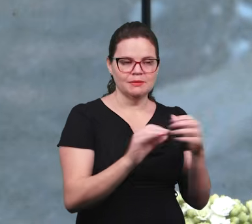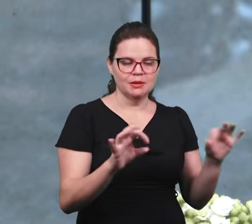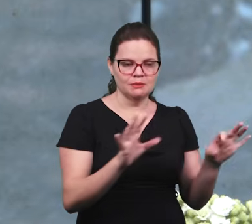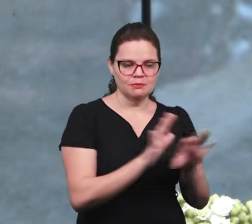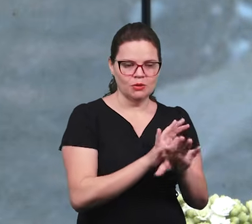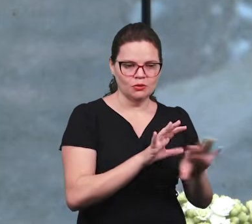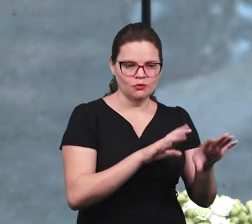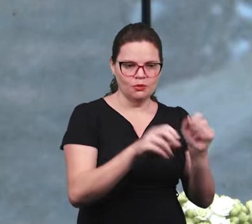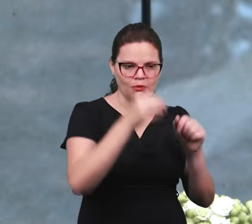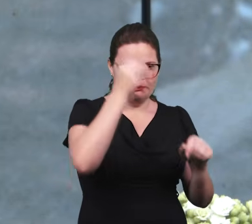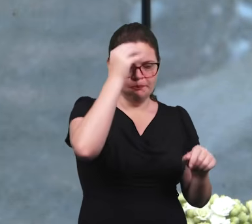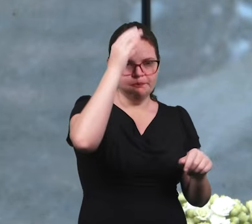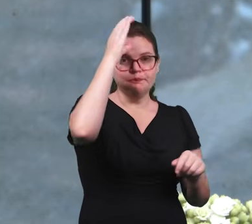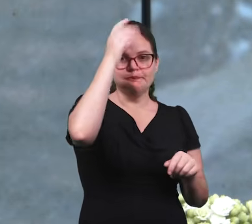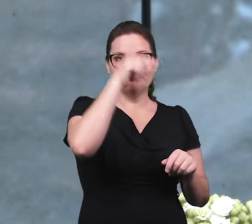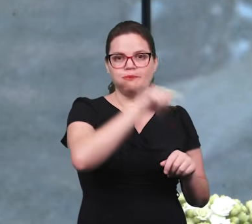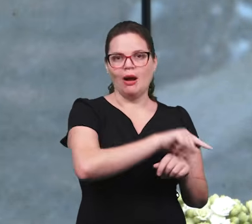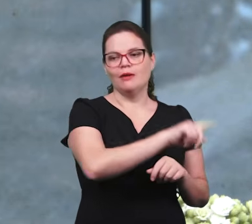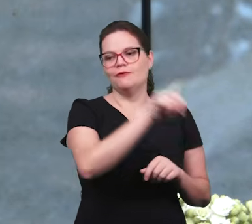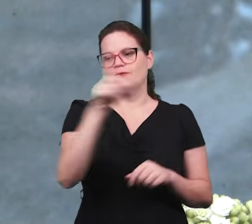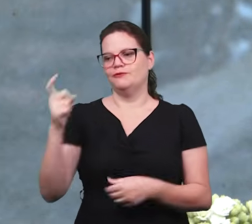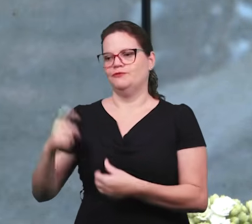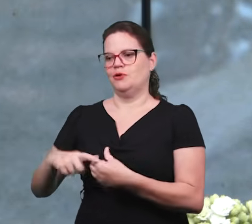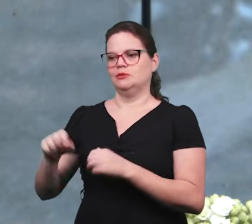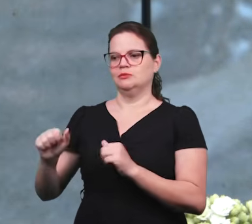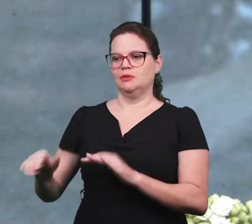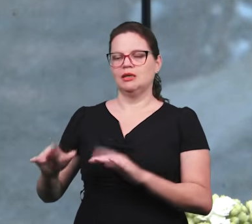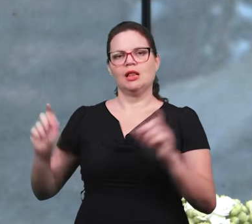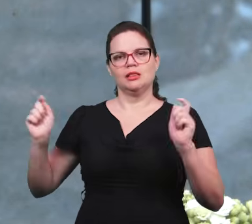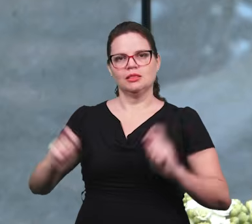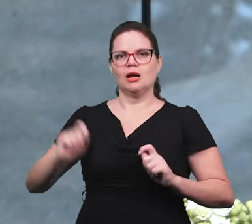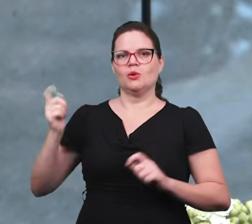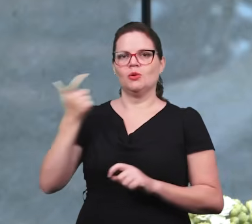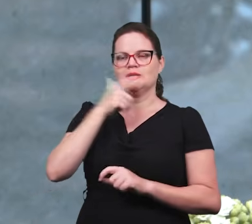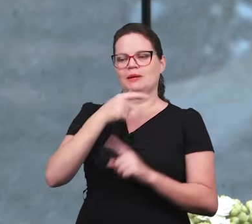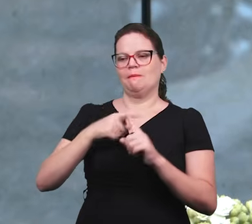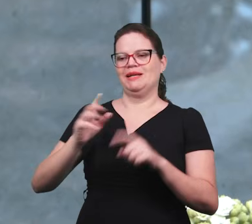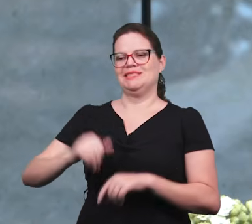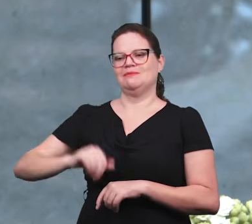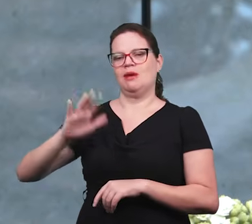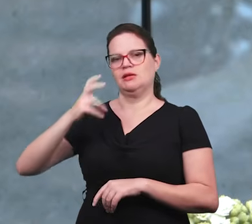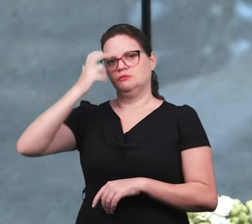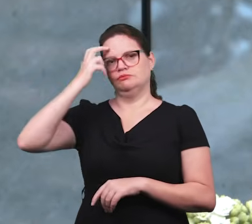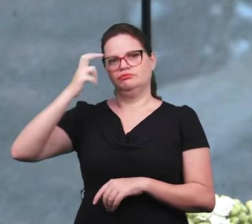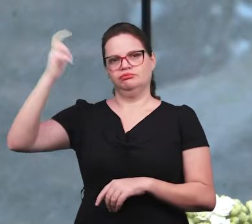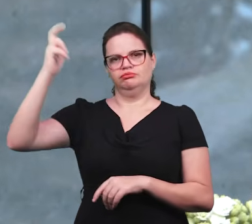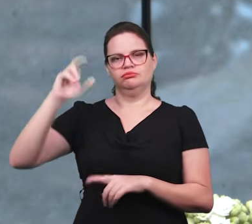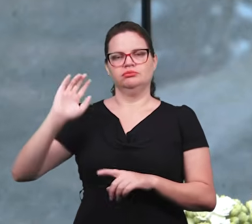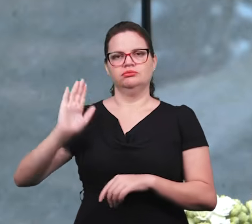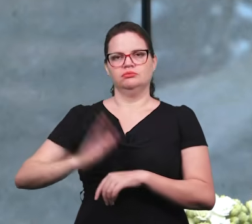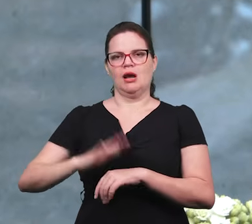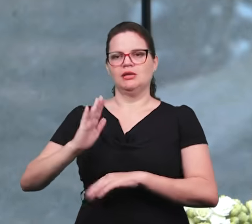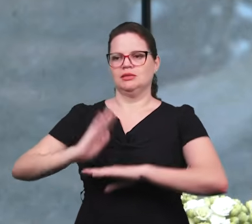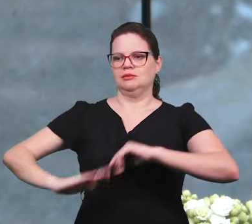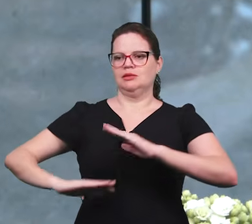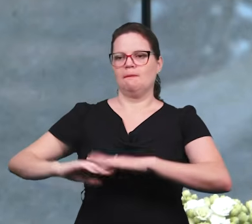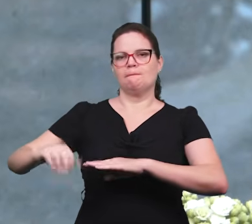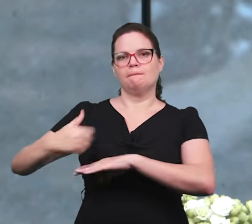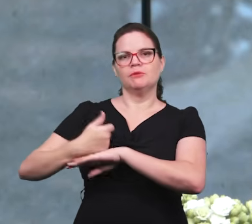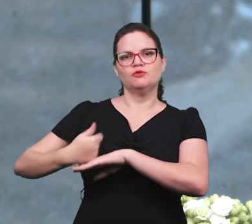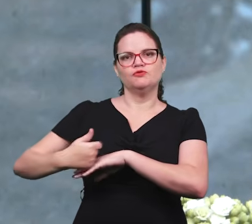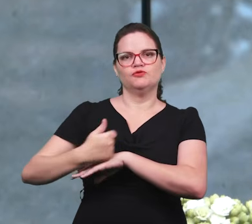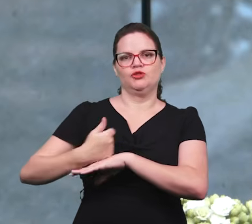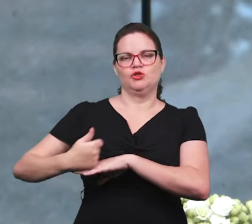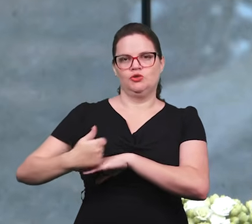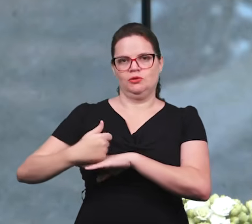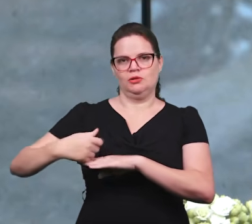adquirido no ensino superior dentro do ambiente militar e já indo para o